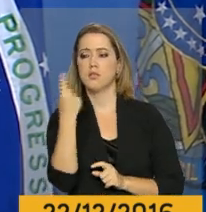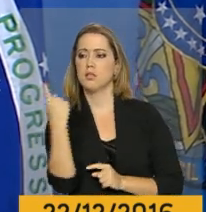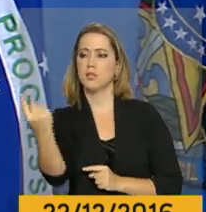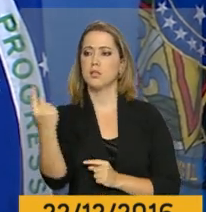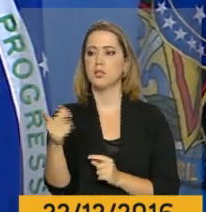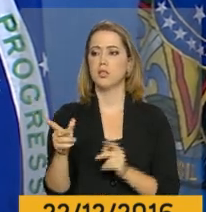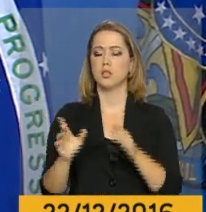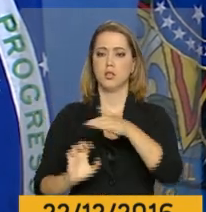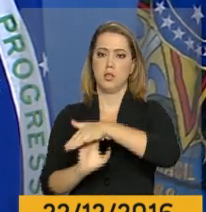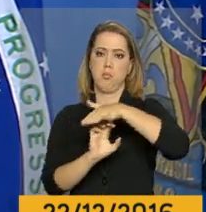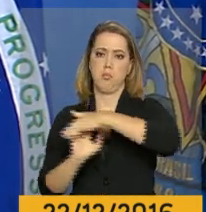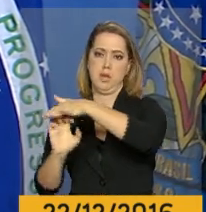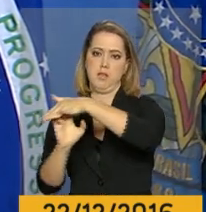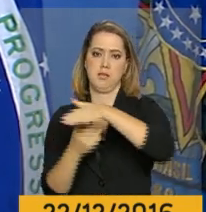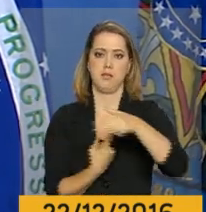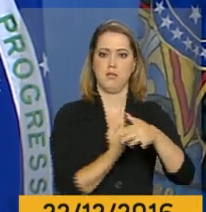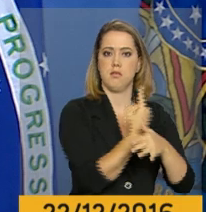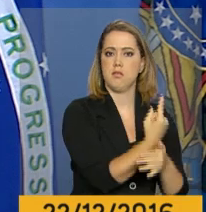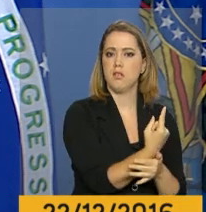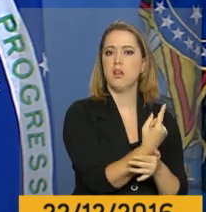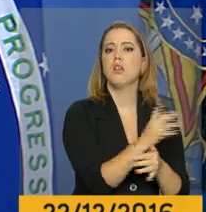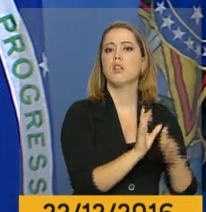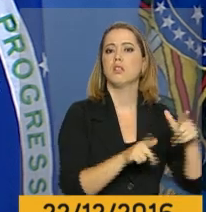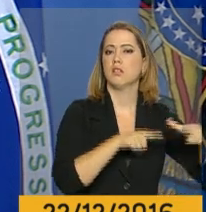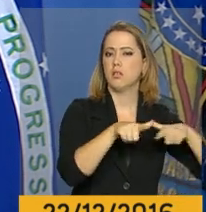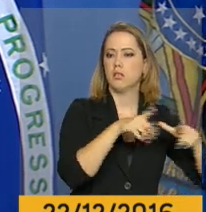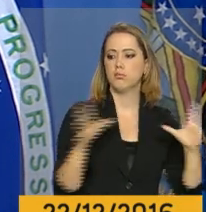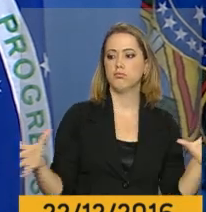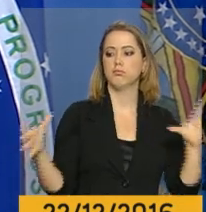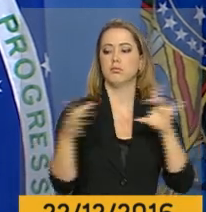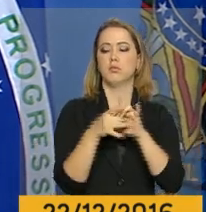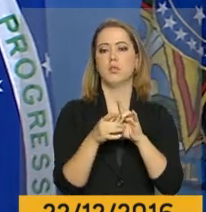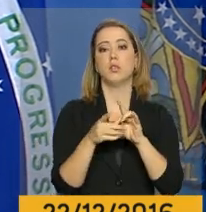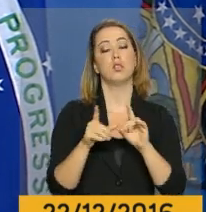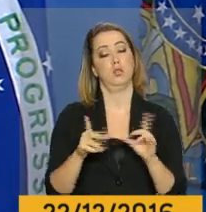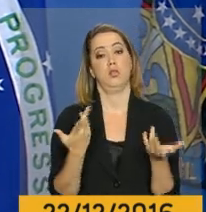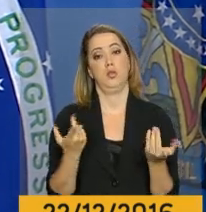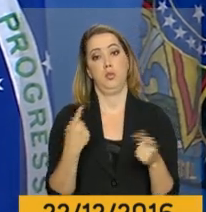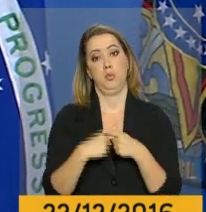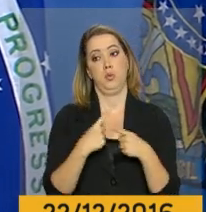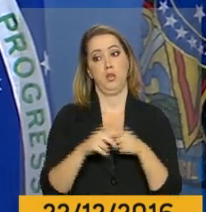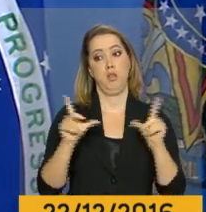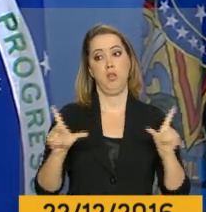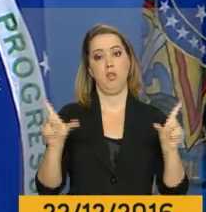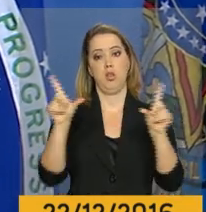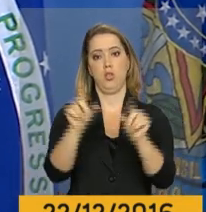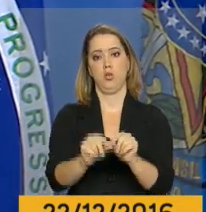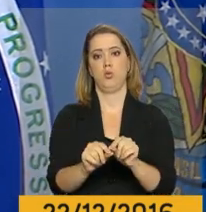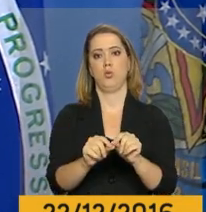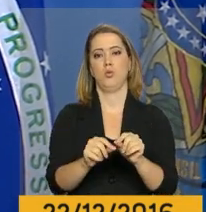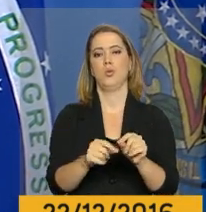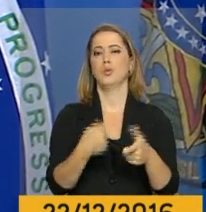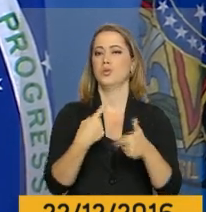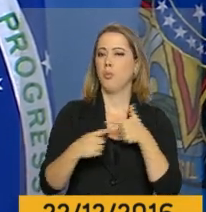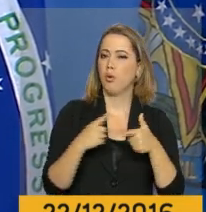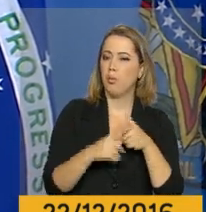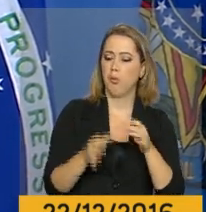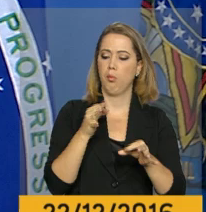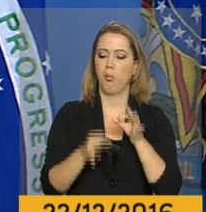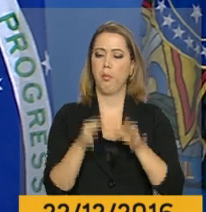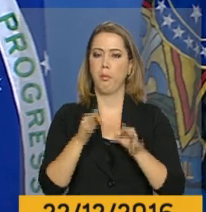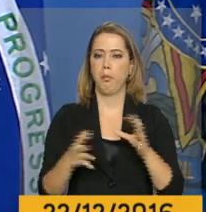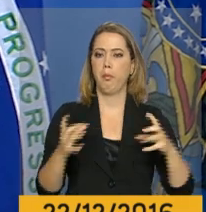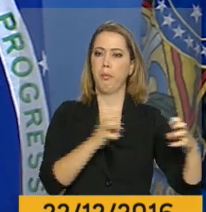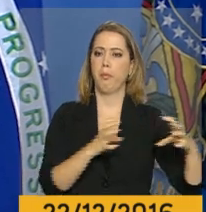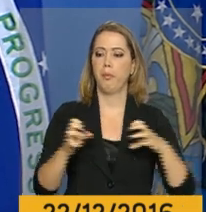vezes eu ouvi aqui afirmações de que isso reduz até os litígios trabalhistas, o que termina, por assim dizer, com